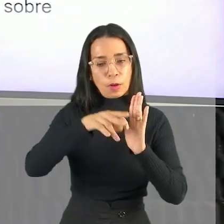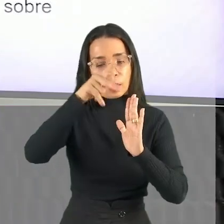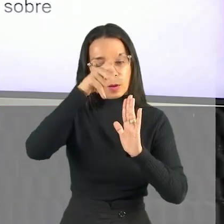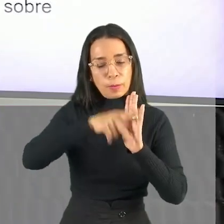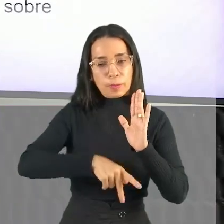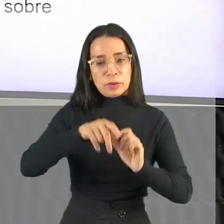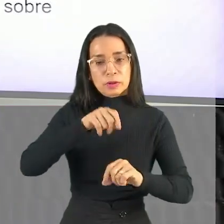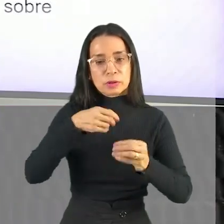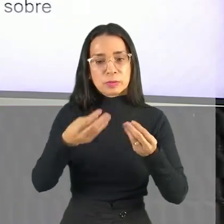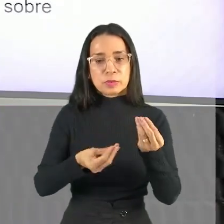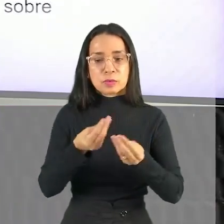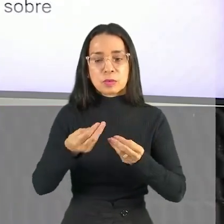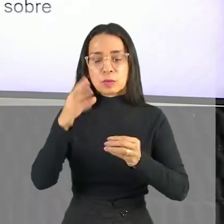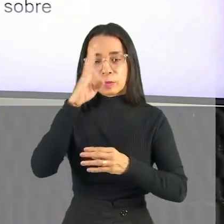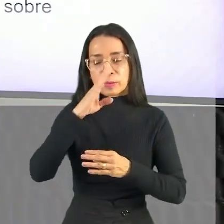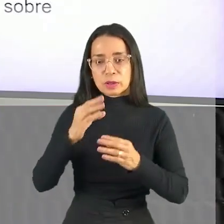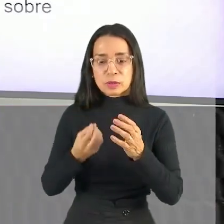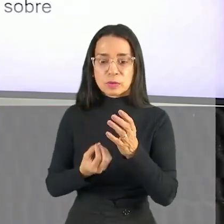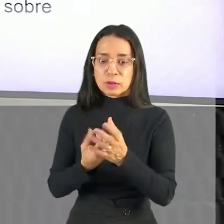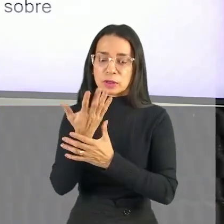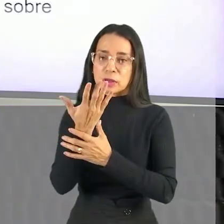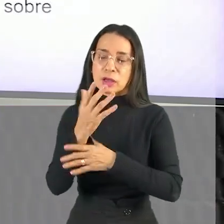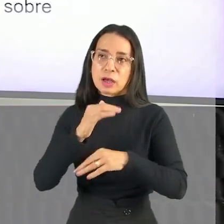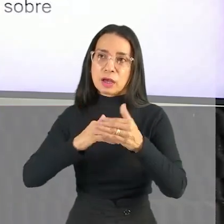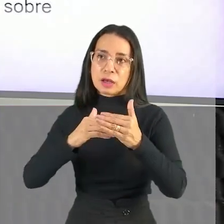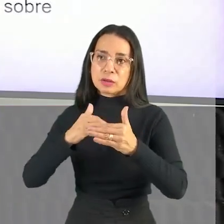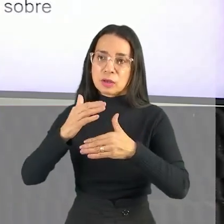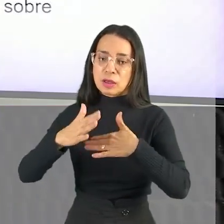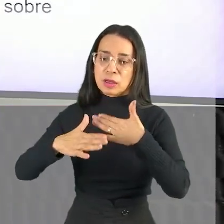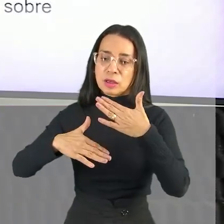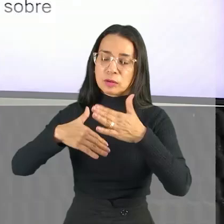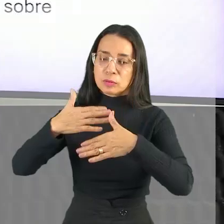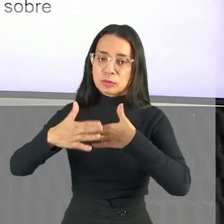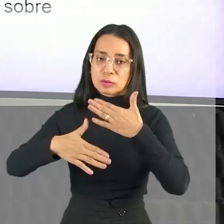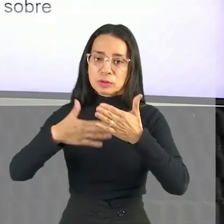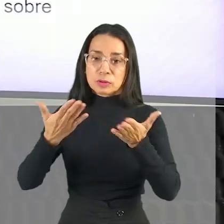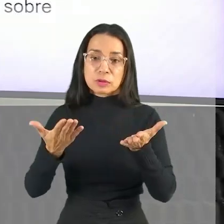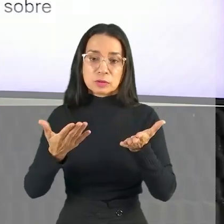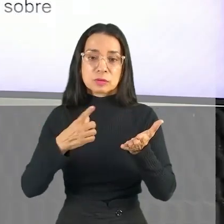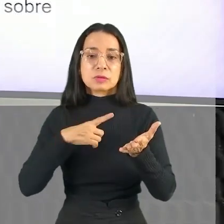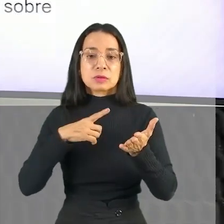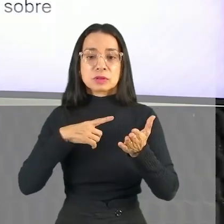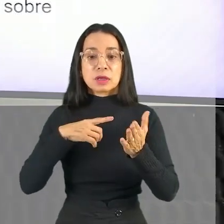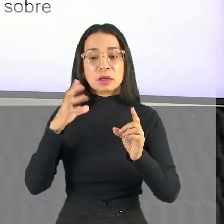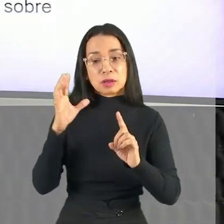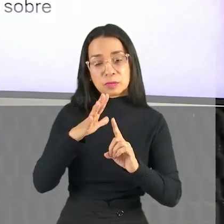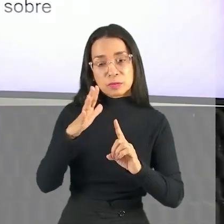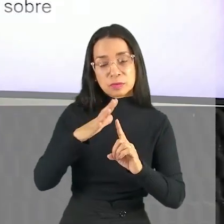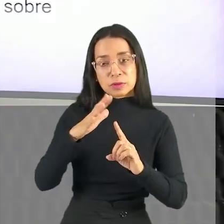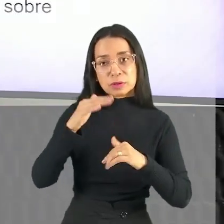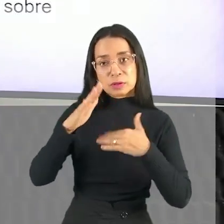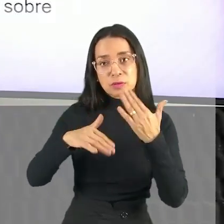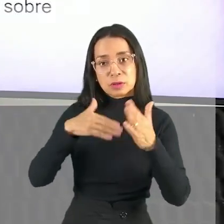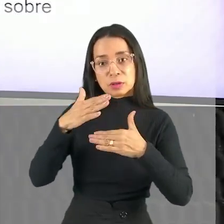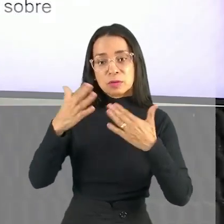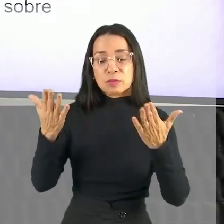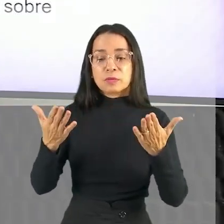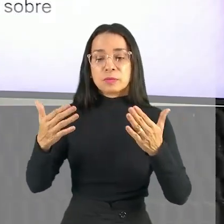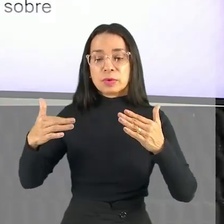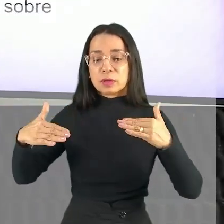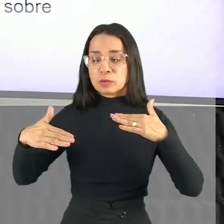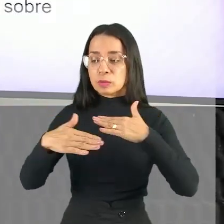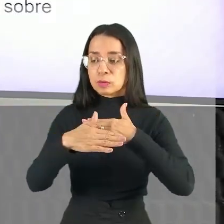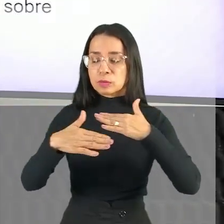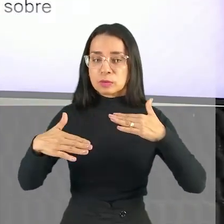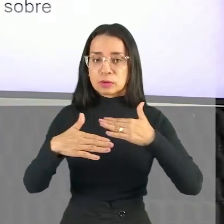foi criado ao longo do tempo impacta hoje no desenvolvimento e na fluidez do trânsito, né? Depois que você